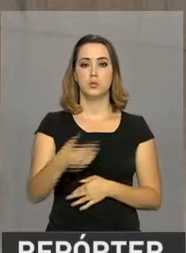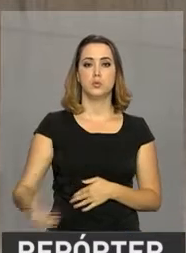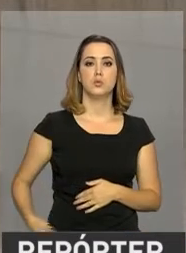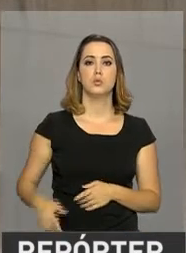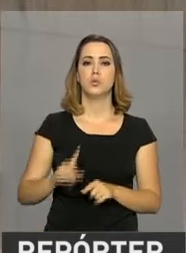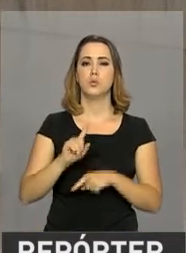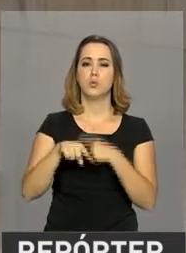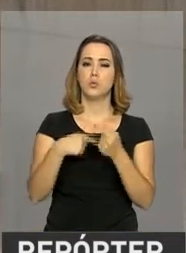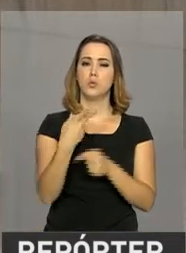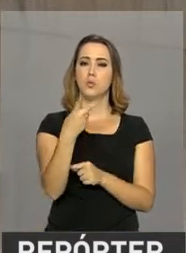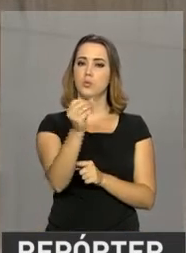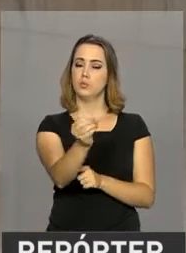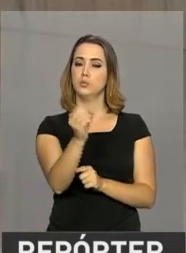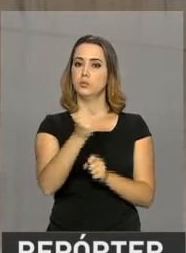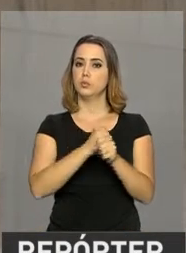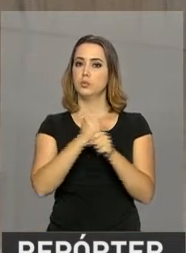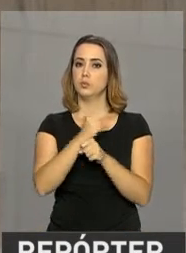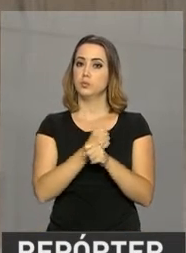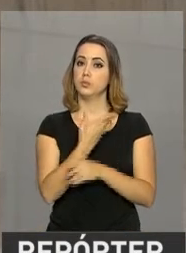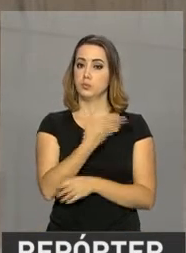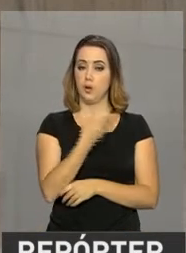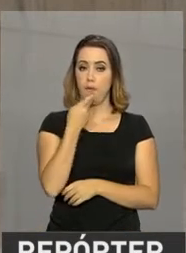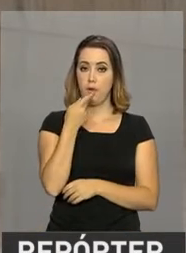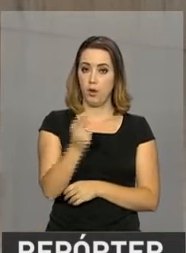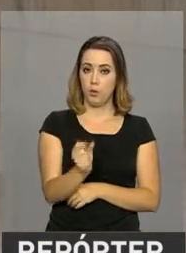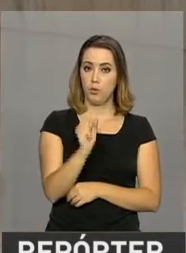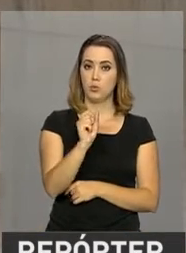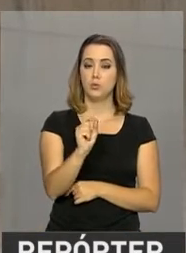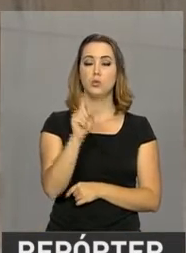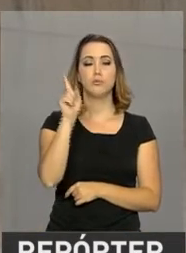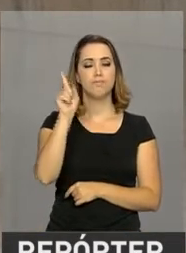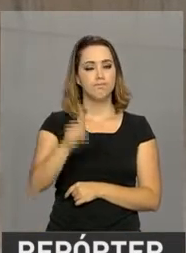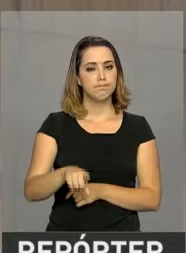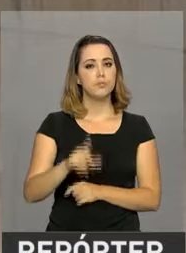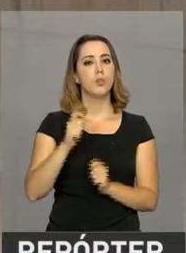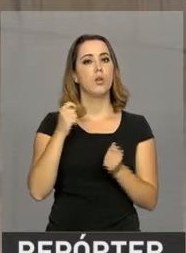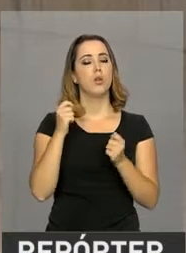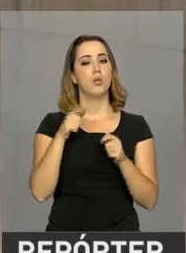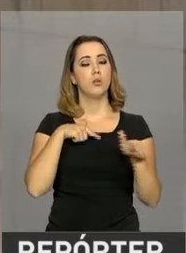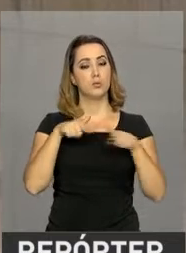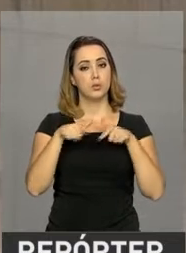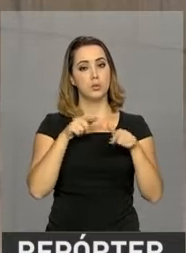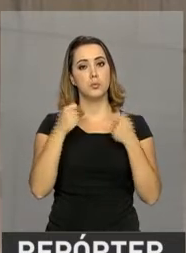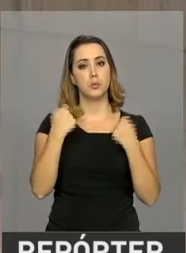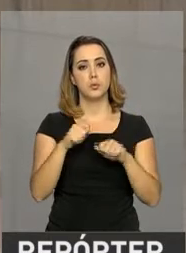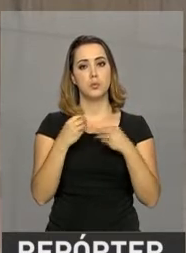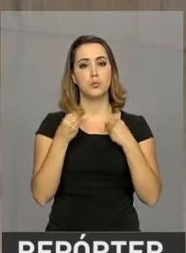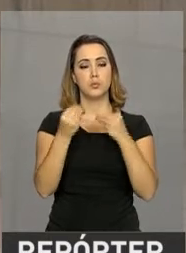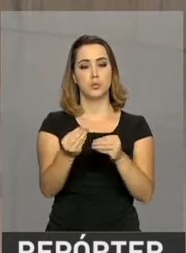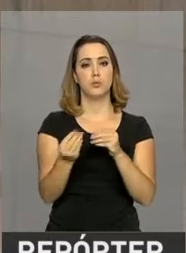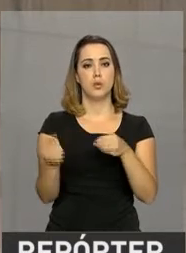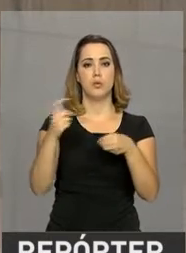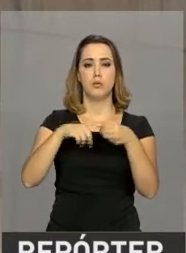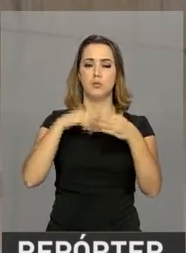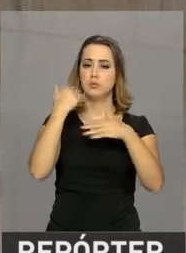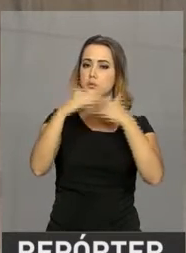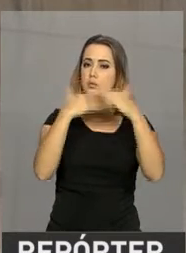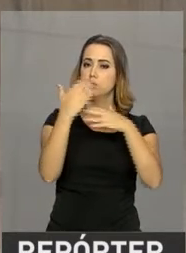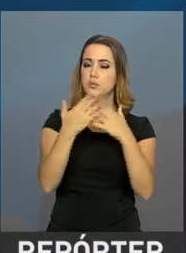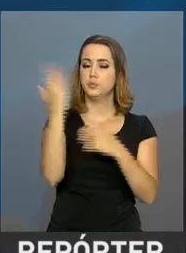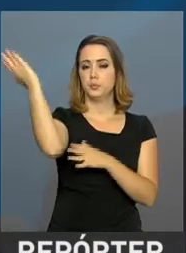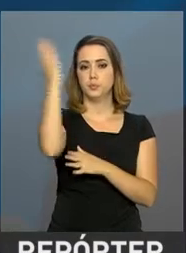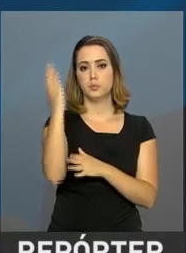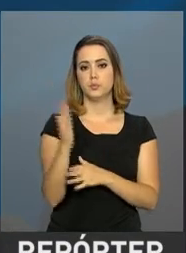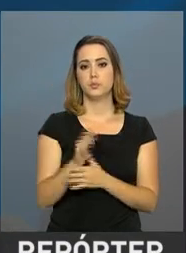pelos próximos 20 anos. Segundo ele, essa seria uma das maneiras de garantir a retomada do crescimento no